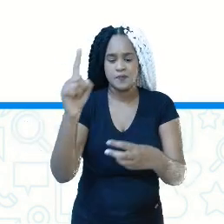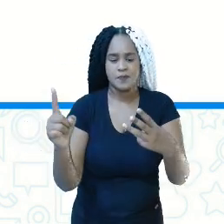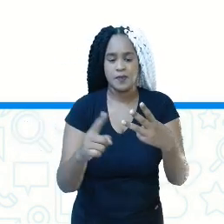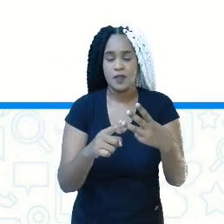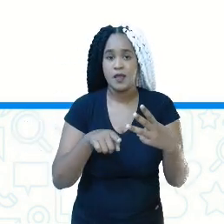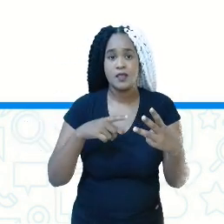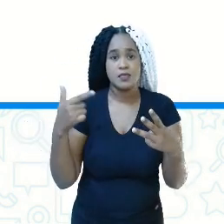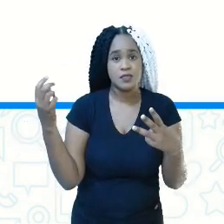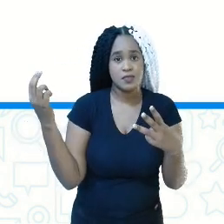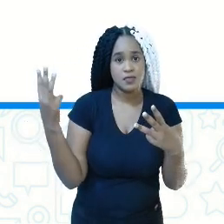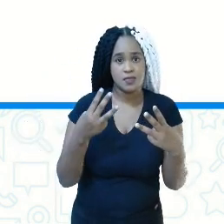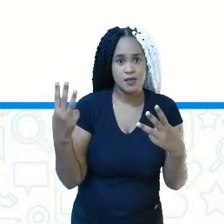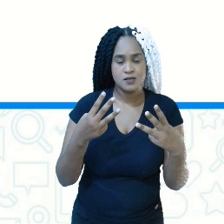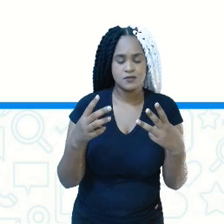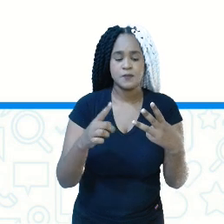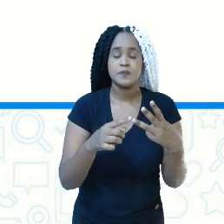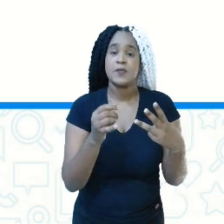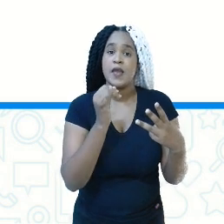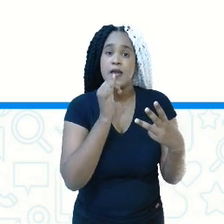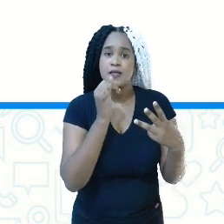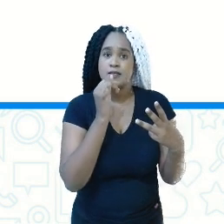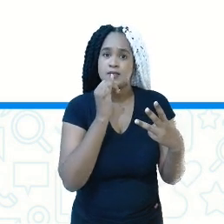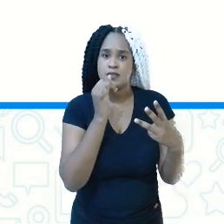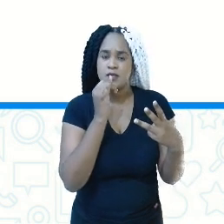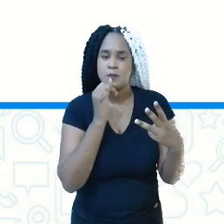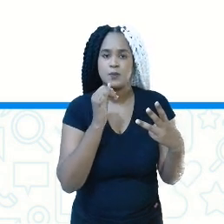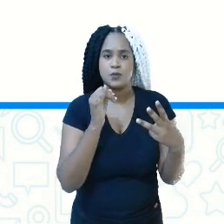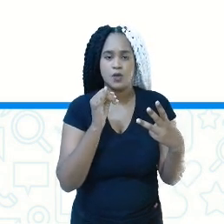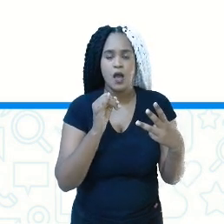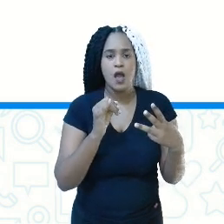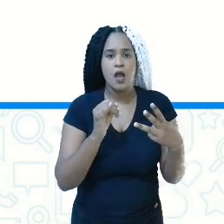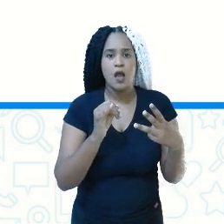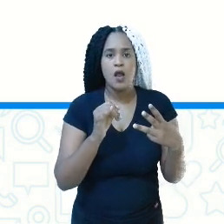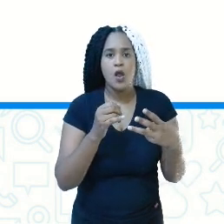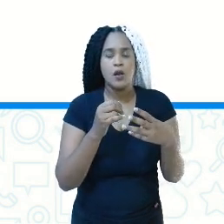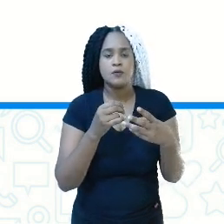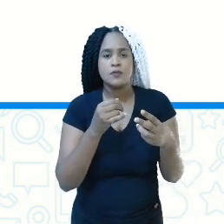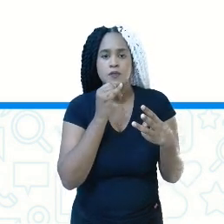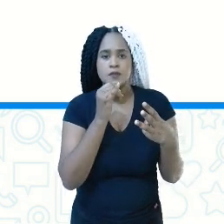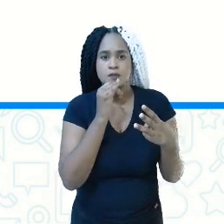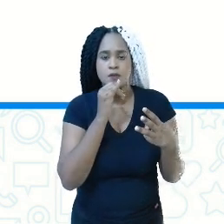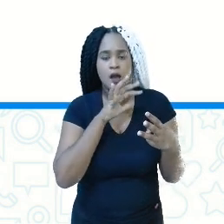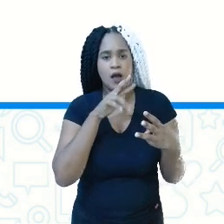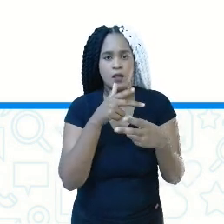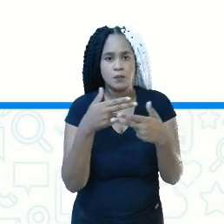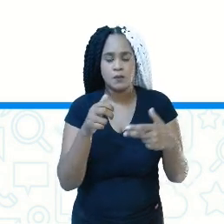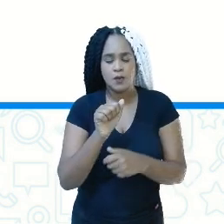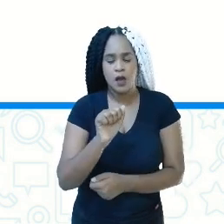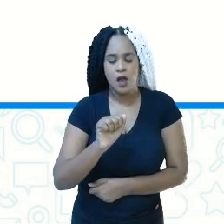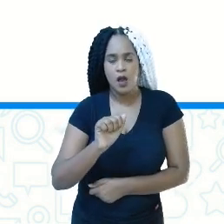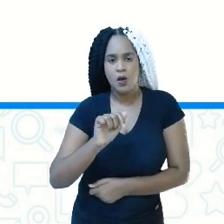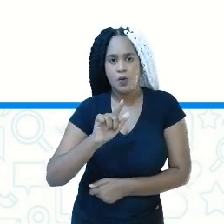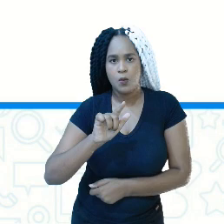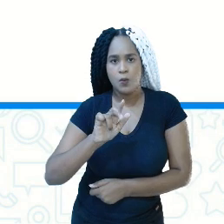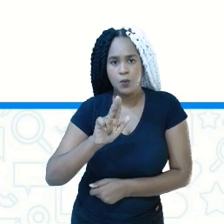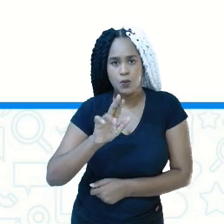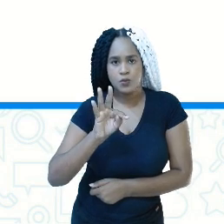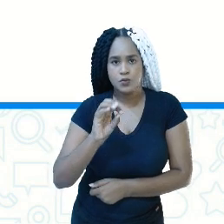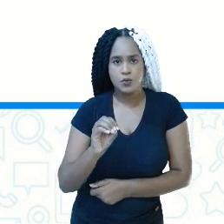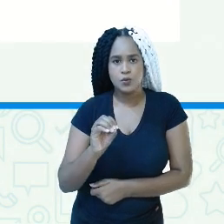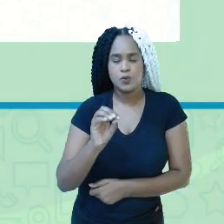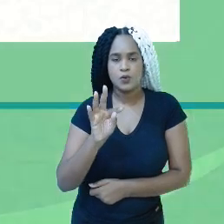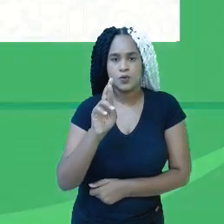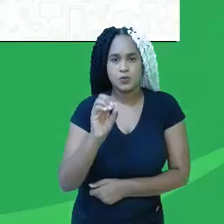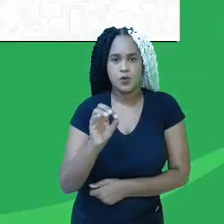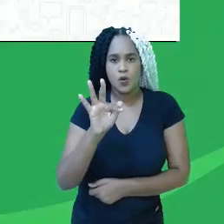questão: dê exemplos de seres autótrofos e de seres heterótrofos. Então, vamos lembrar